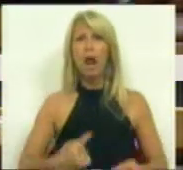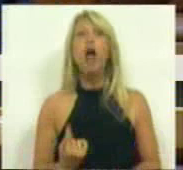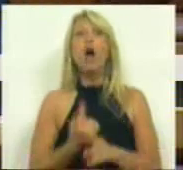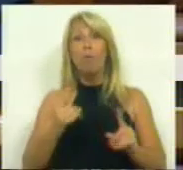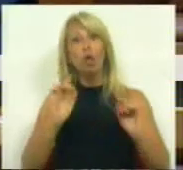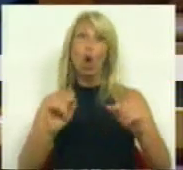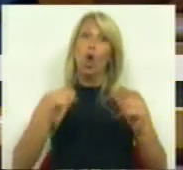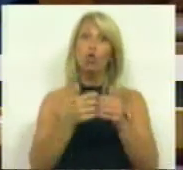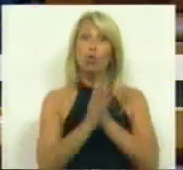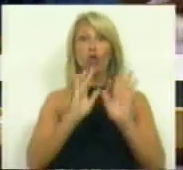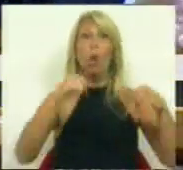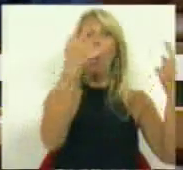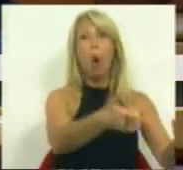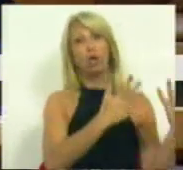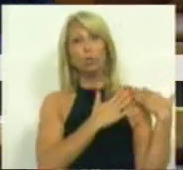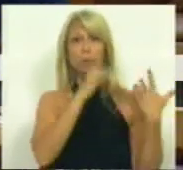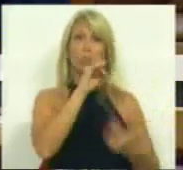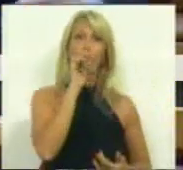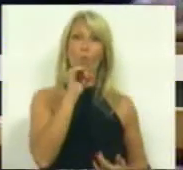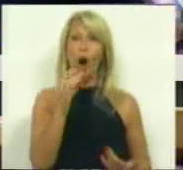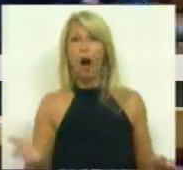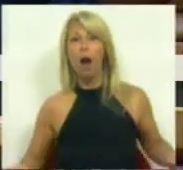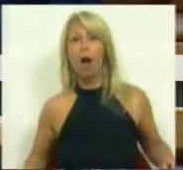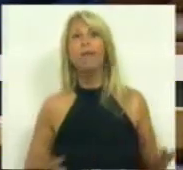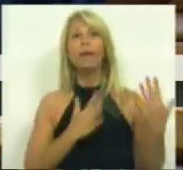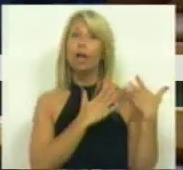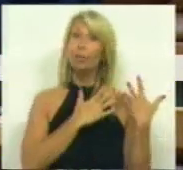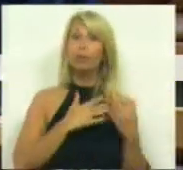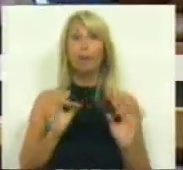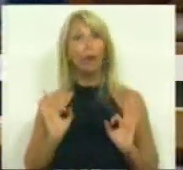são irresponsáveis. A responsabilidade serviu-se